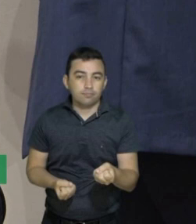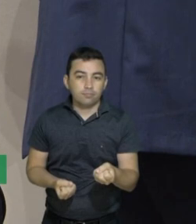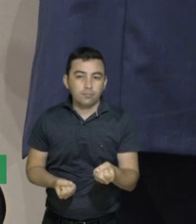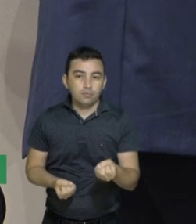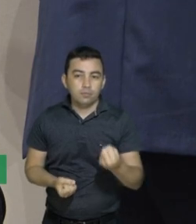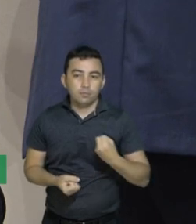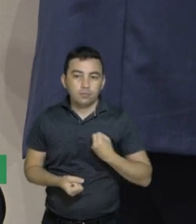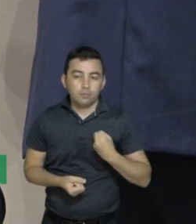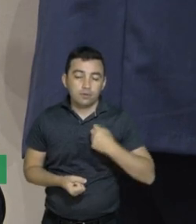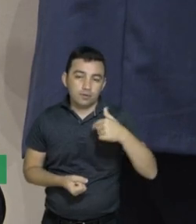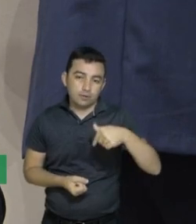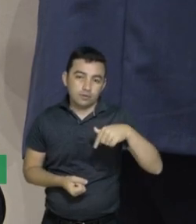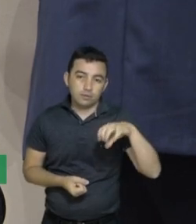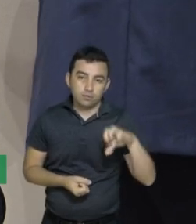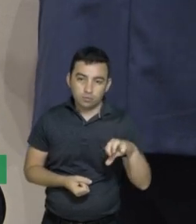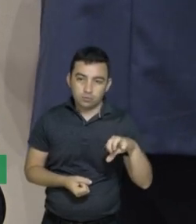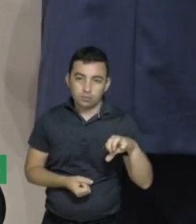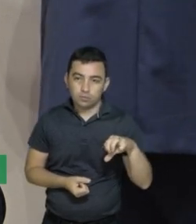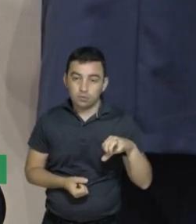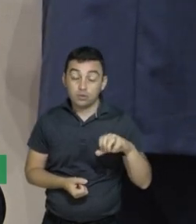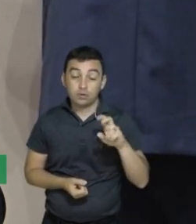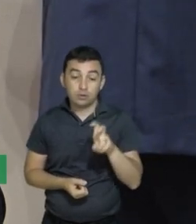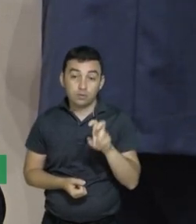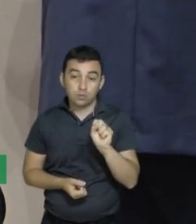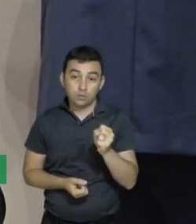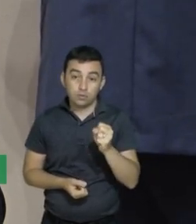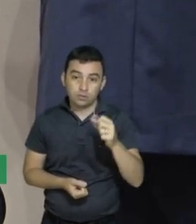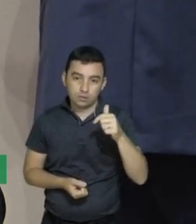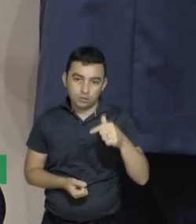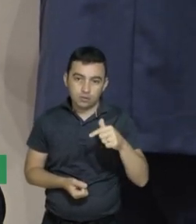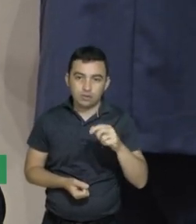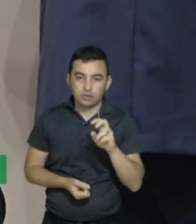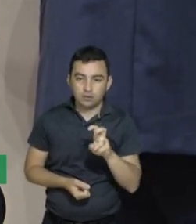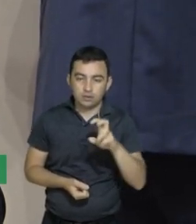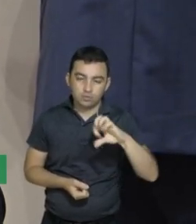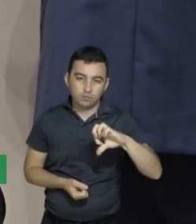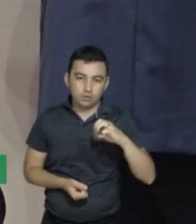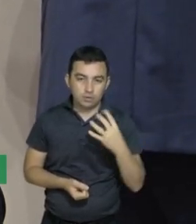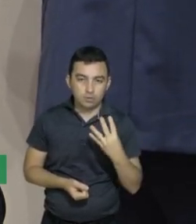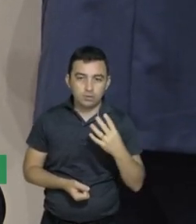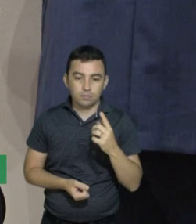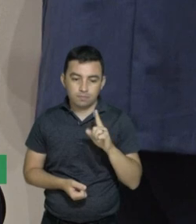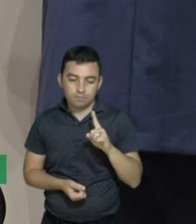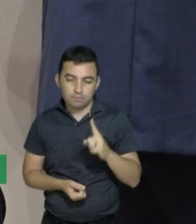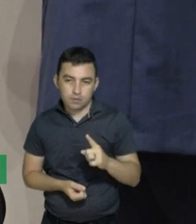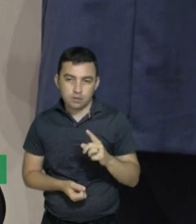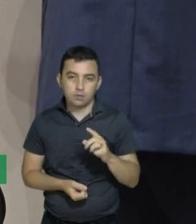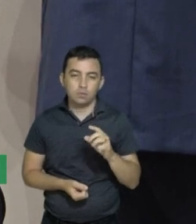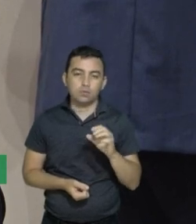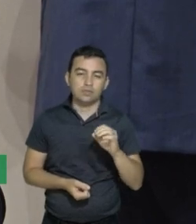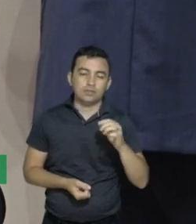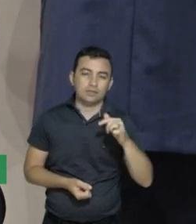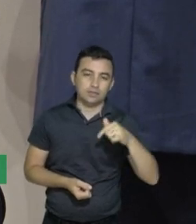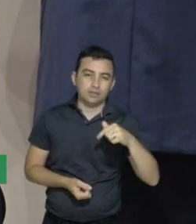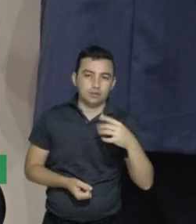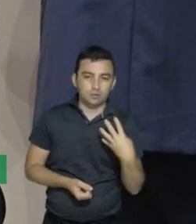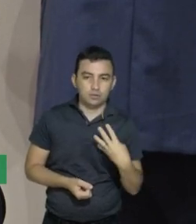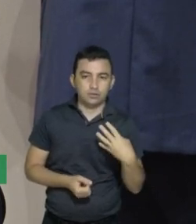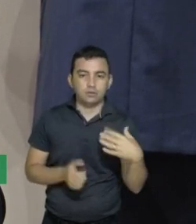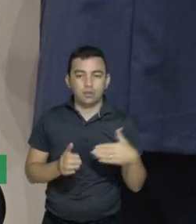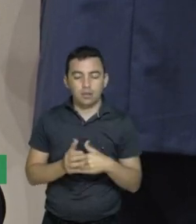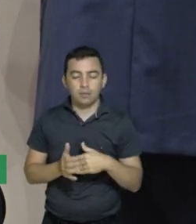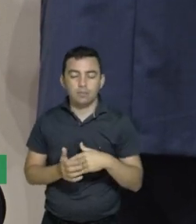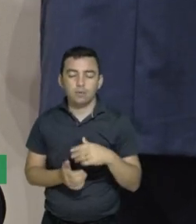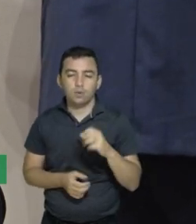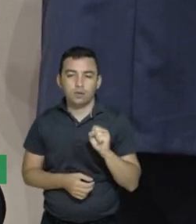79 requerimento 587 594 1074 a 1084 1086